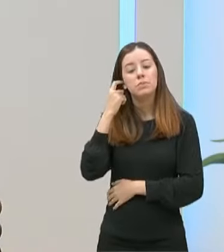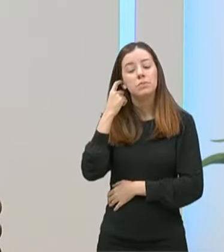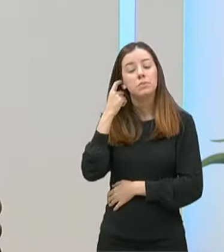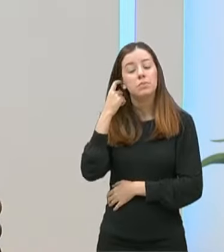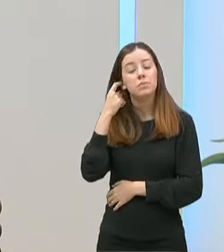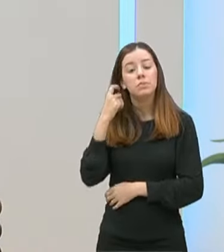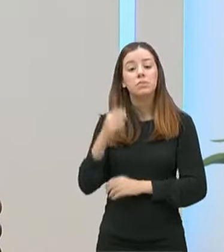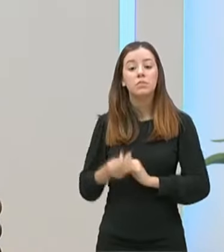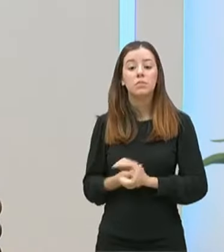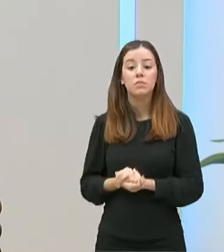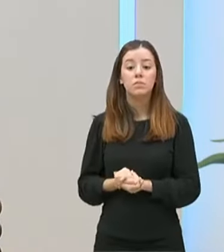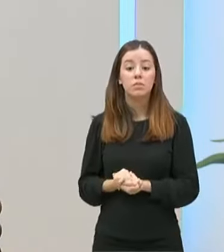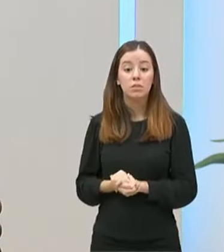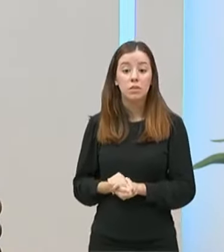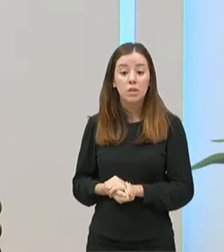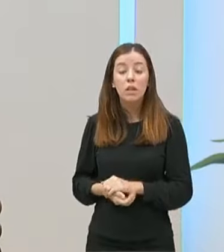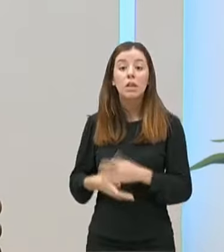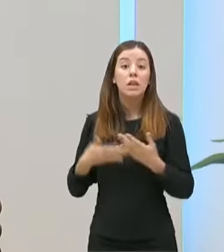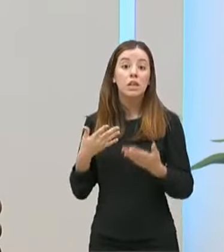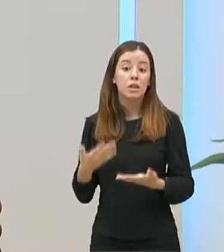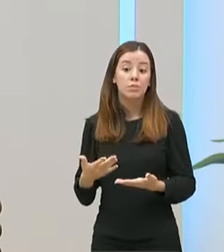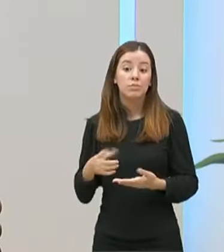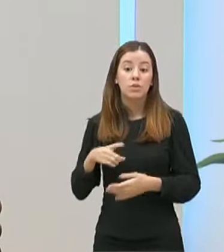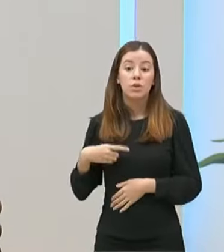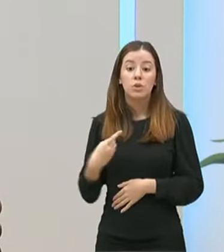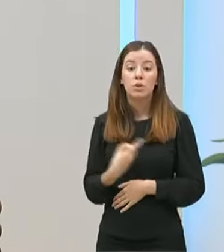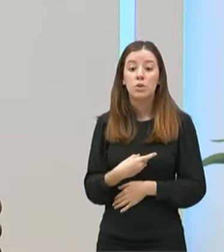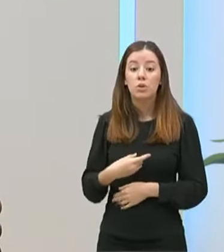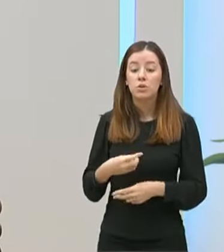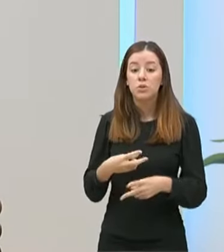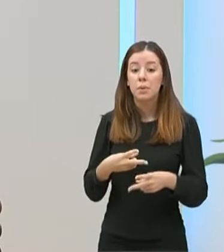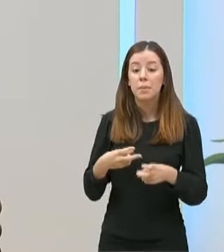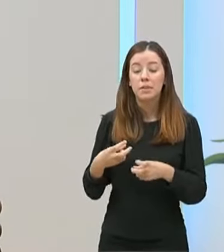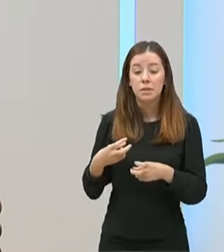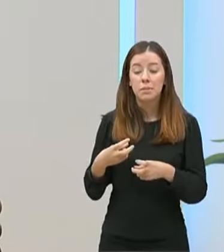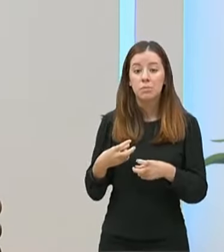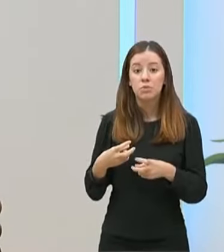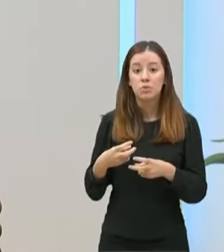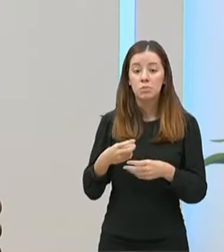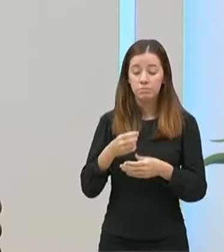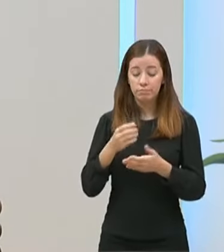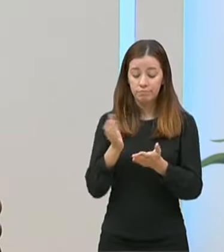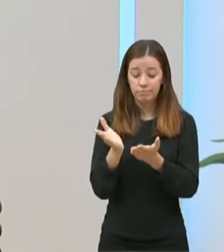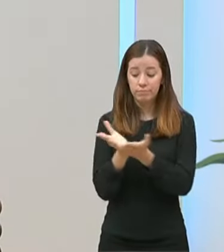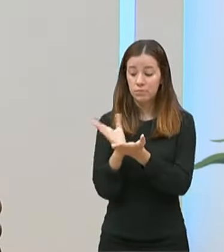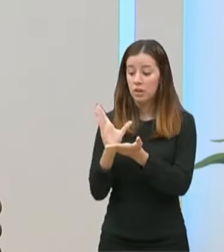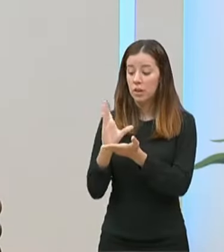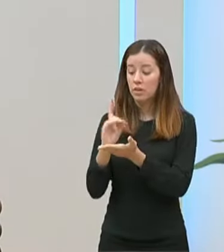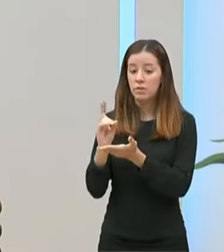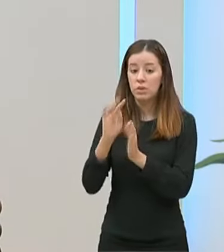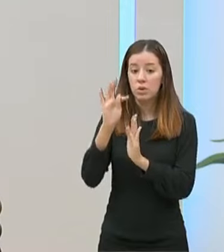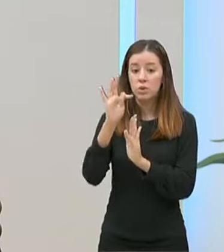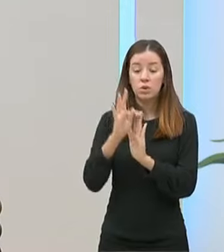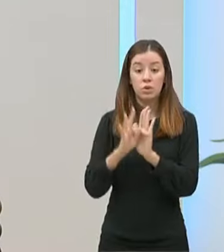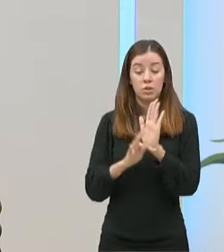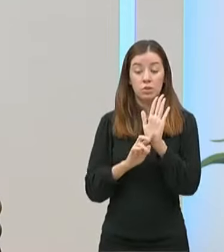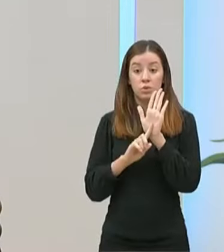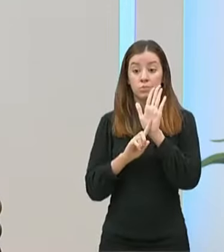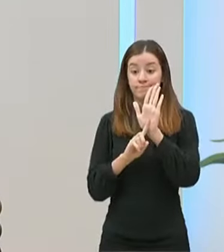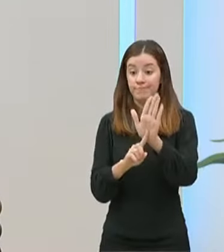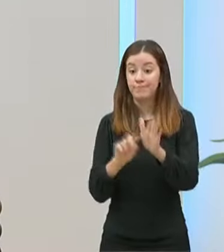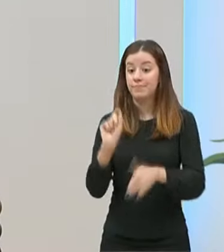faz questão, Deus impulsiona o escritor bíblico para deixar grafado